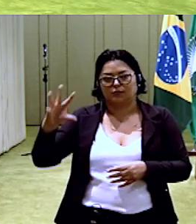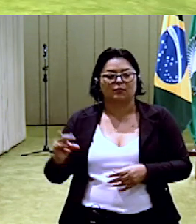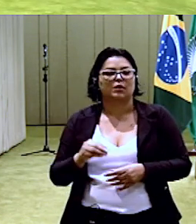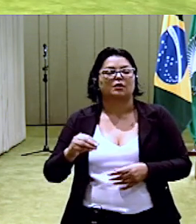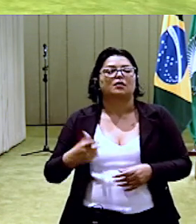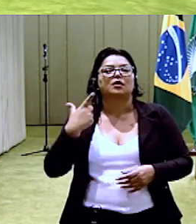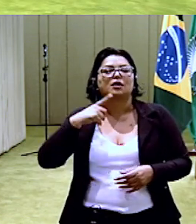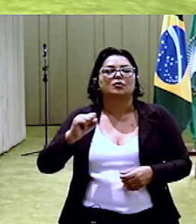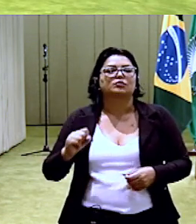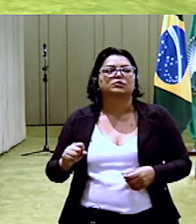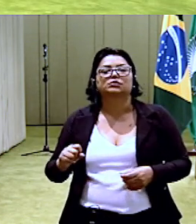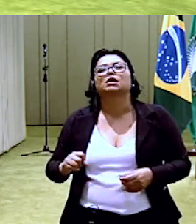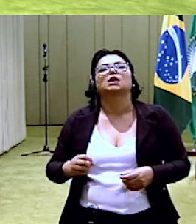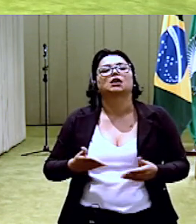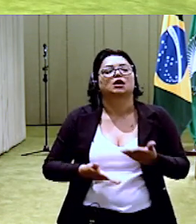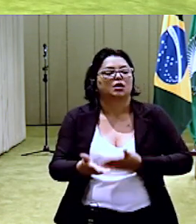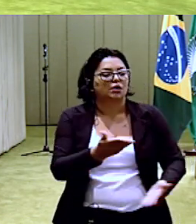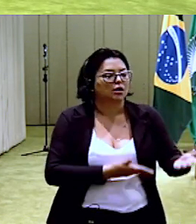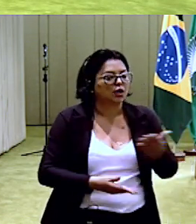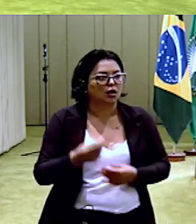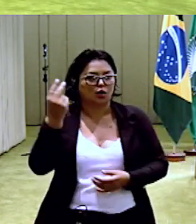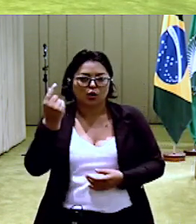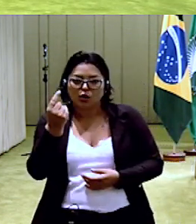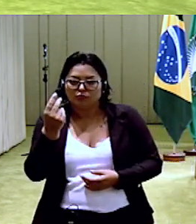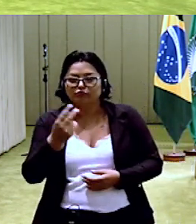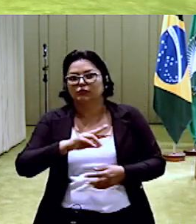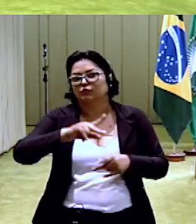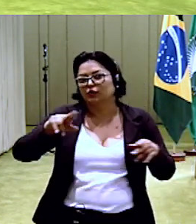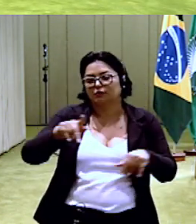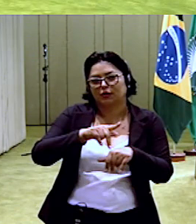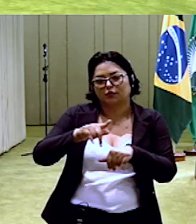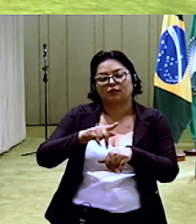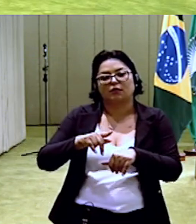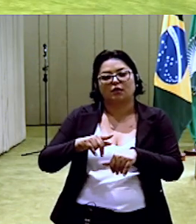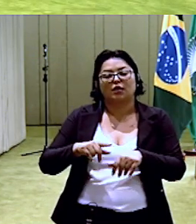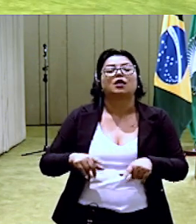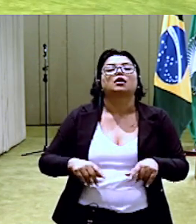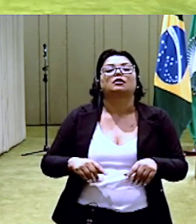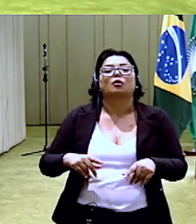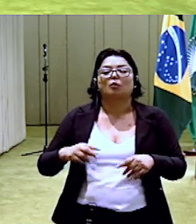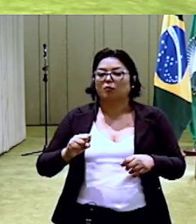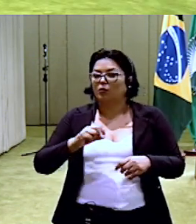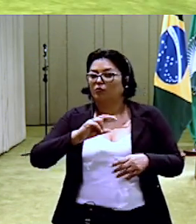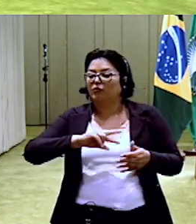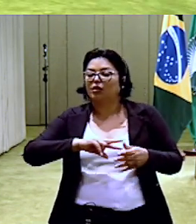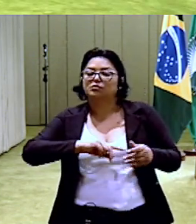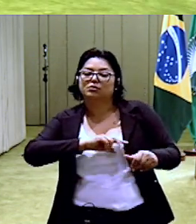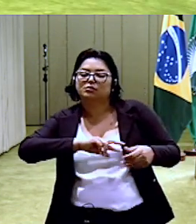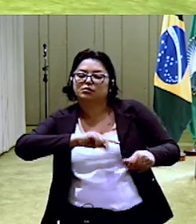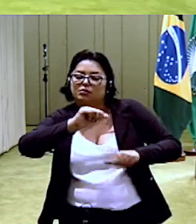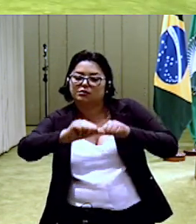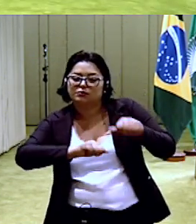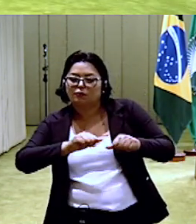atirar capital em vários países. Esse é um exemplo mais de uma instituição que se tornou transnacional e que está a ajudar, mais uma